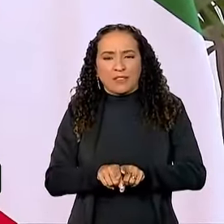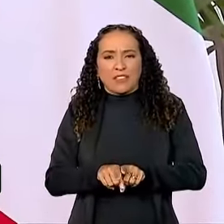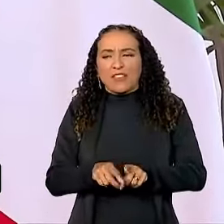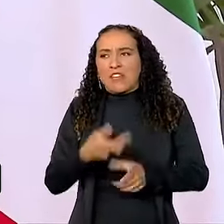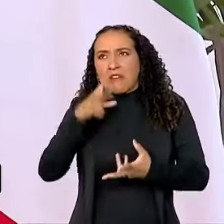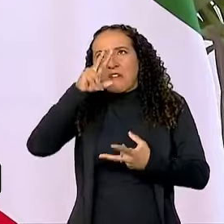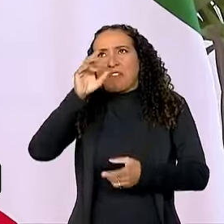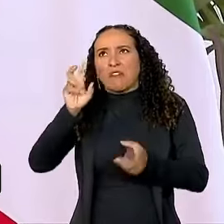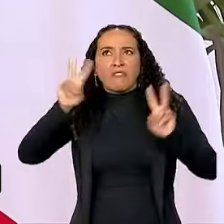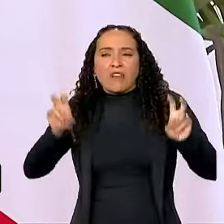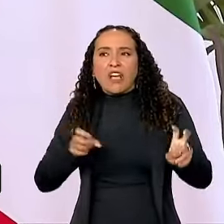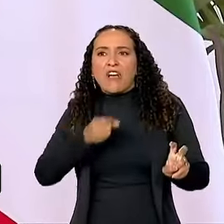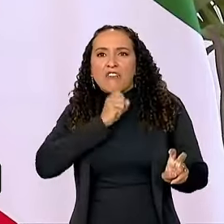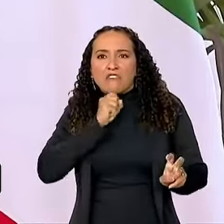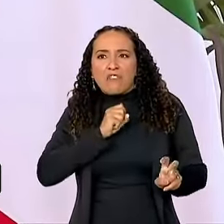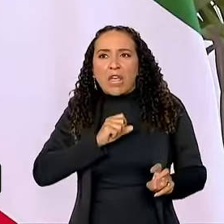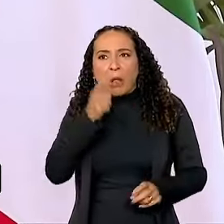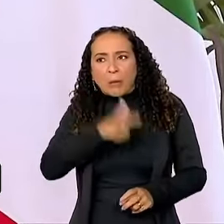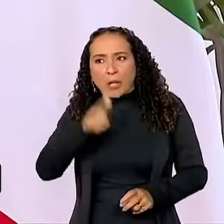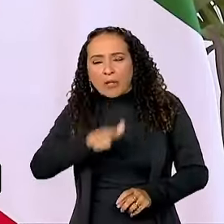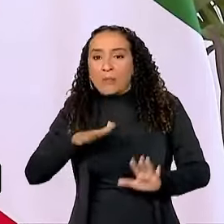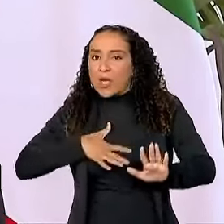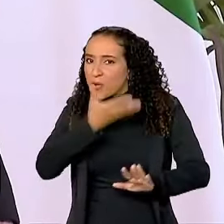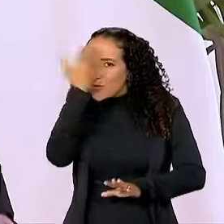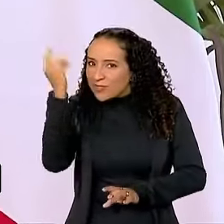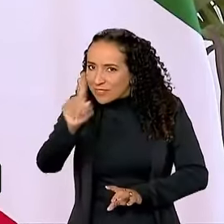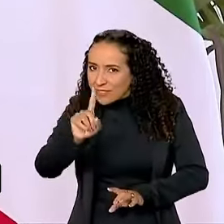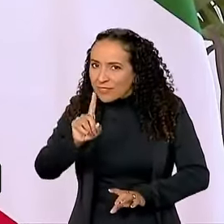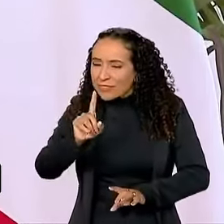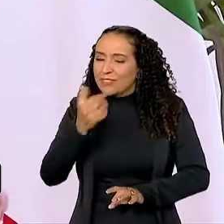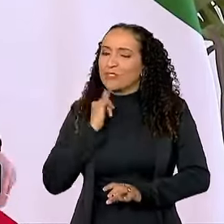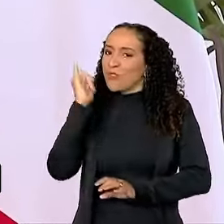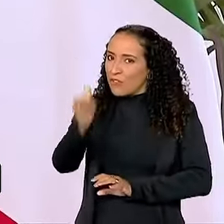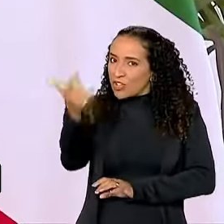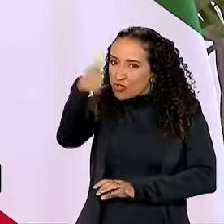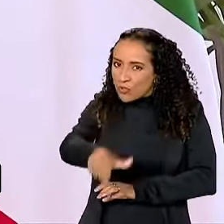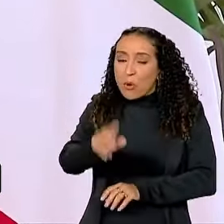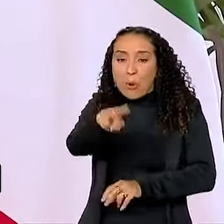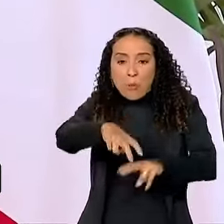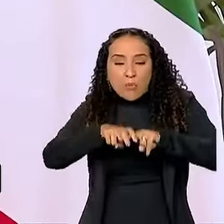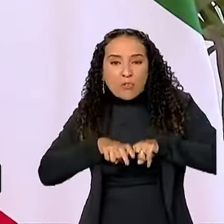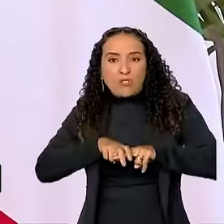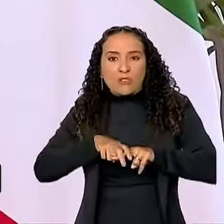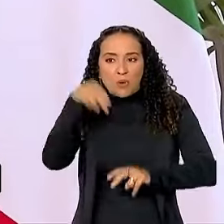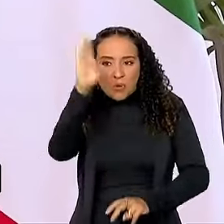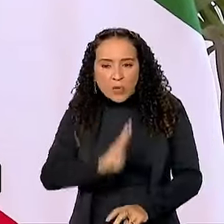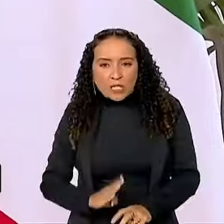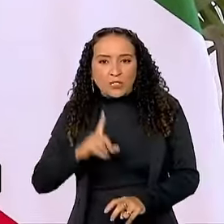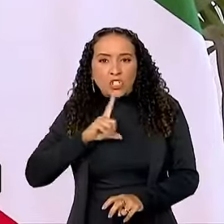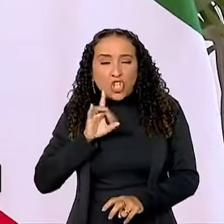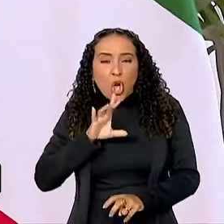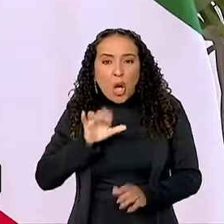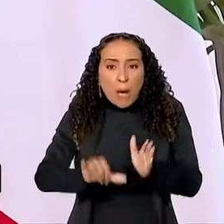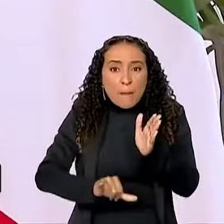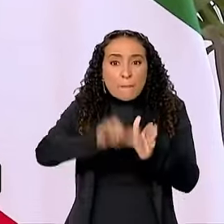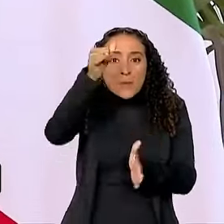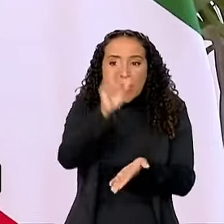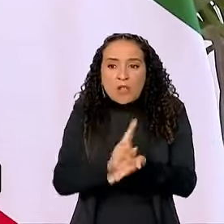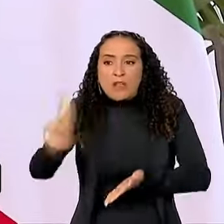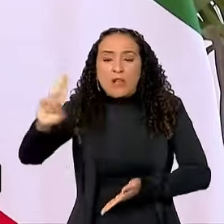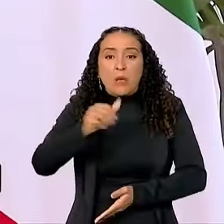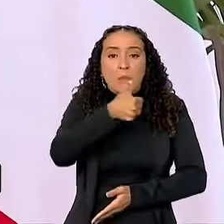repete muito, mas eu não esqueço o que eu já falei. Então, deixa eu lhe contar uma coisa. Por isso é que o Brasil só foi ter sua primeira universidade